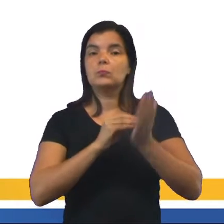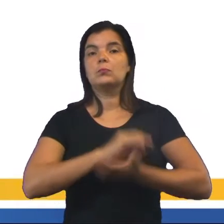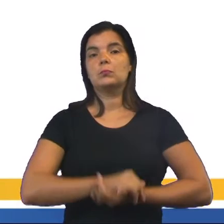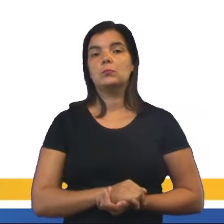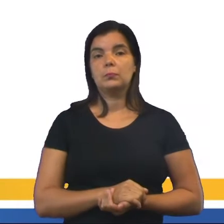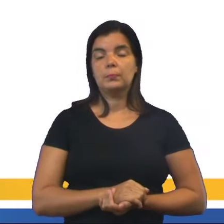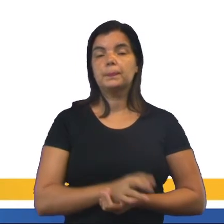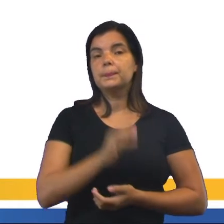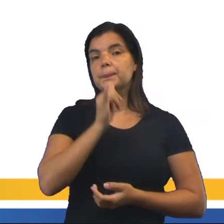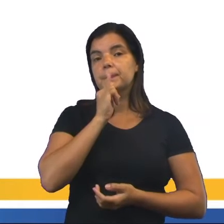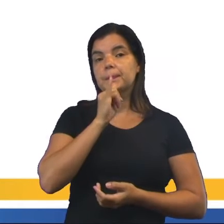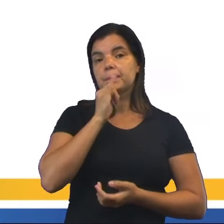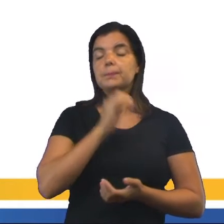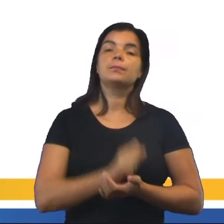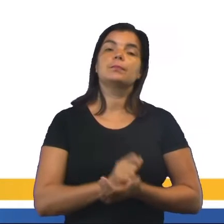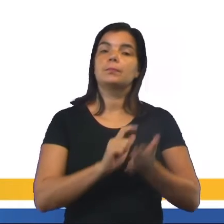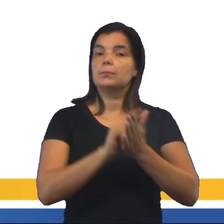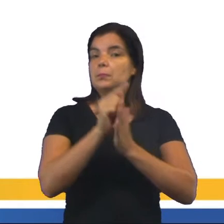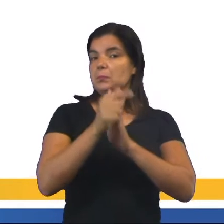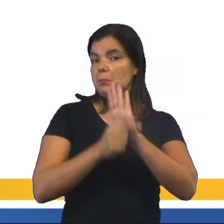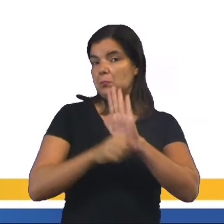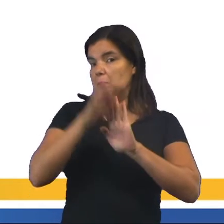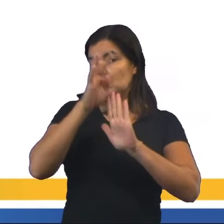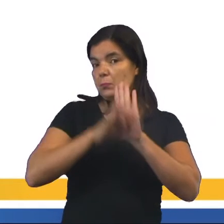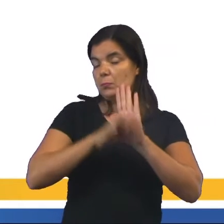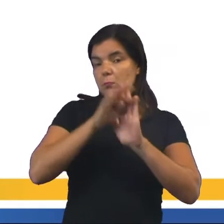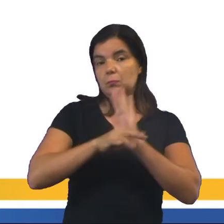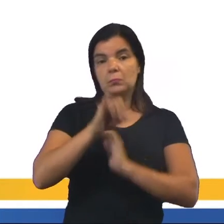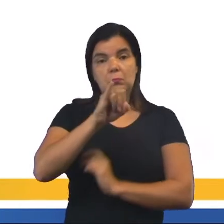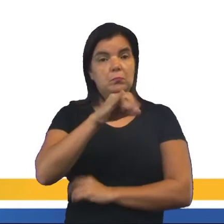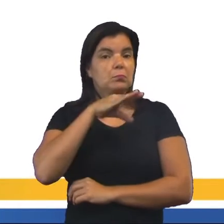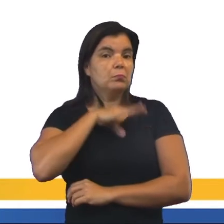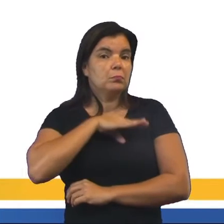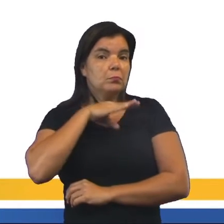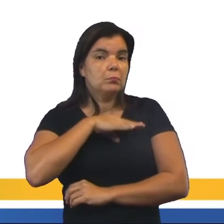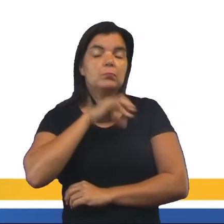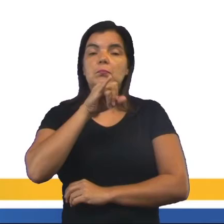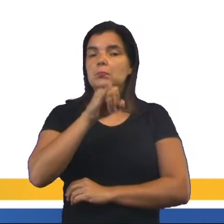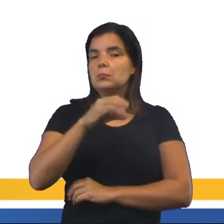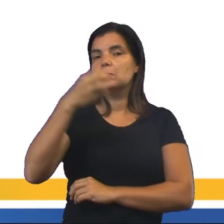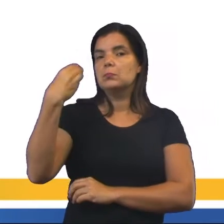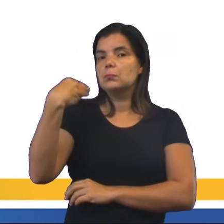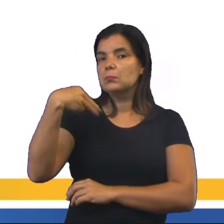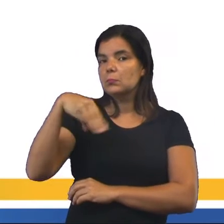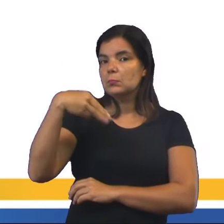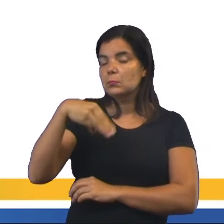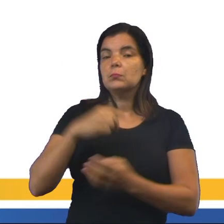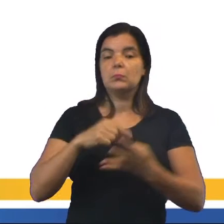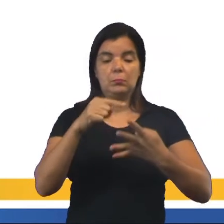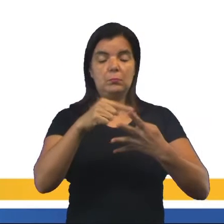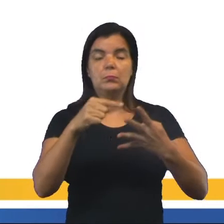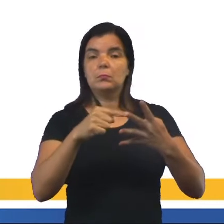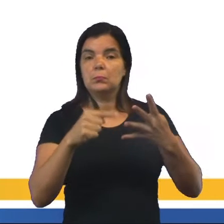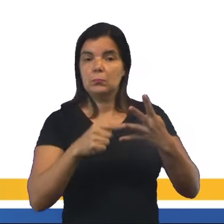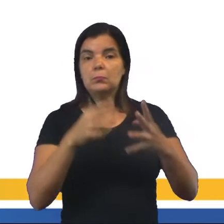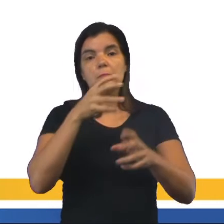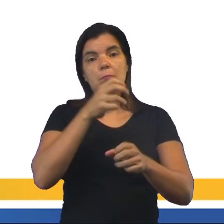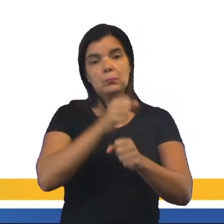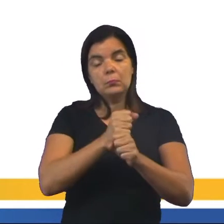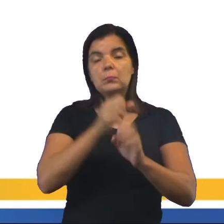mental. Exemplo, gêneros textuais, se for de língua portuguesa, né, se for de matemática, as 4